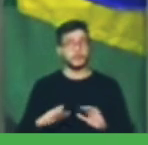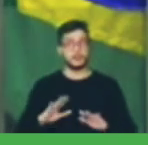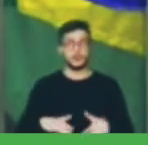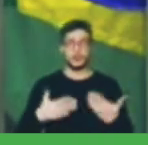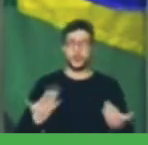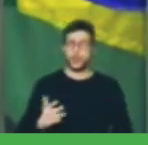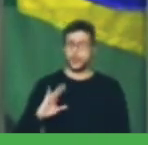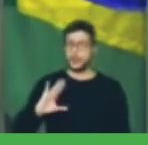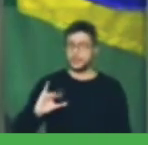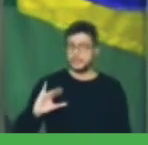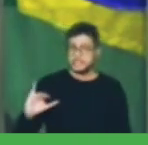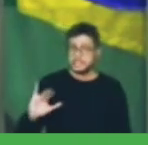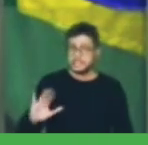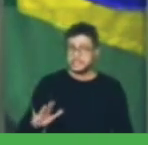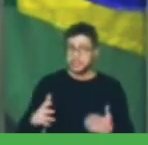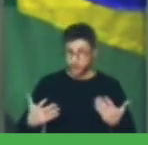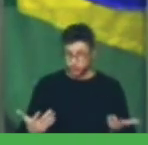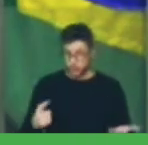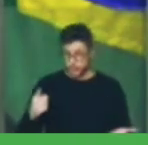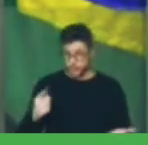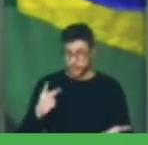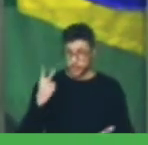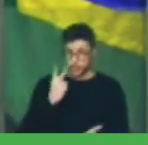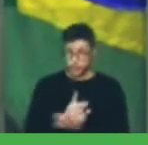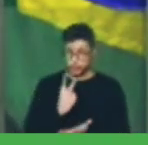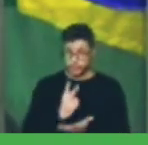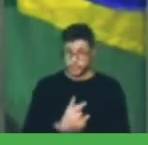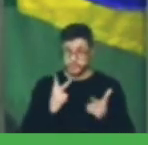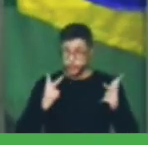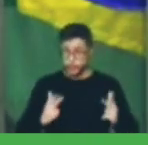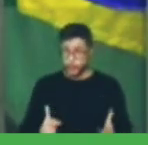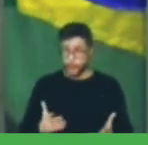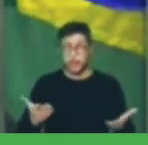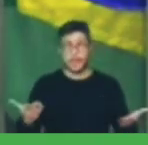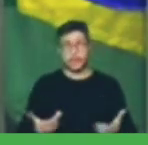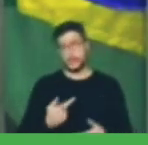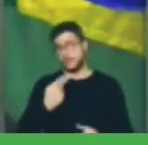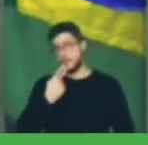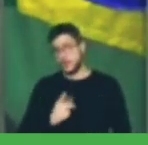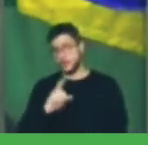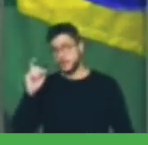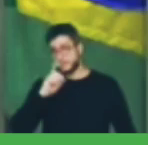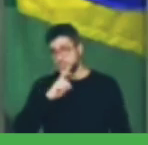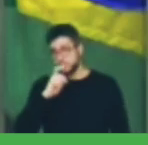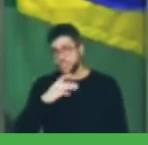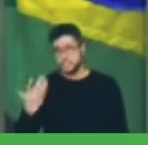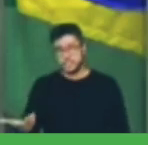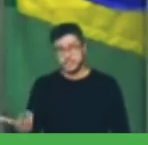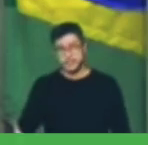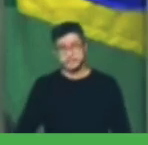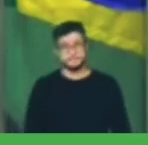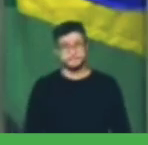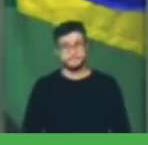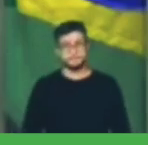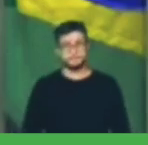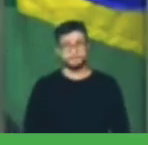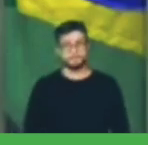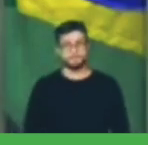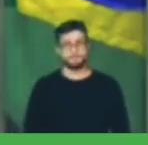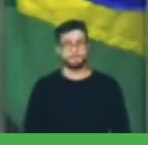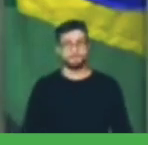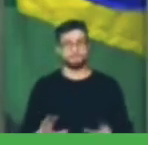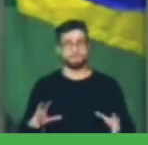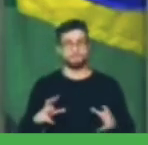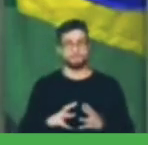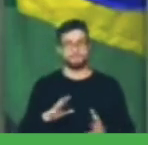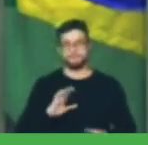Covid? Foi esse cientista que mandou fechar tudo e que agora está dizendo que era para gerar medo à população? A esquerda